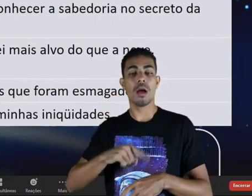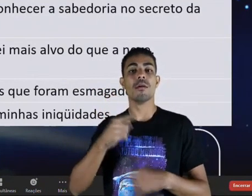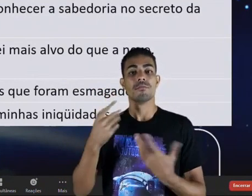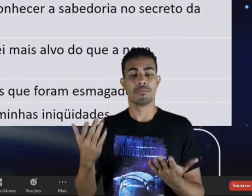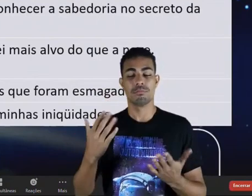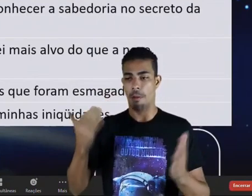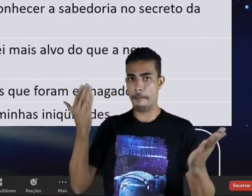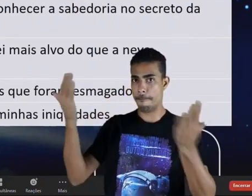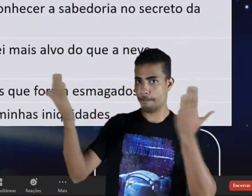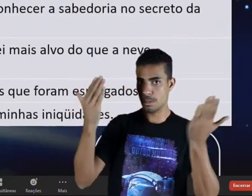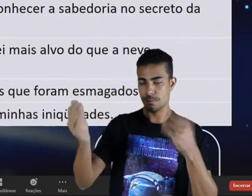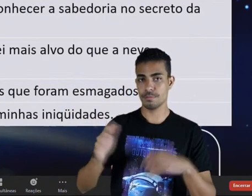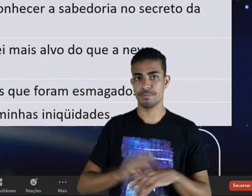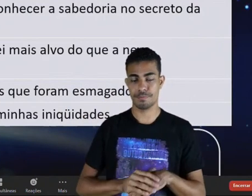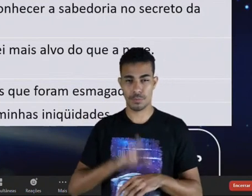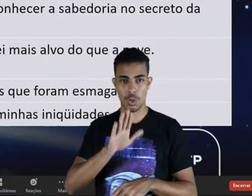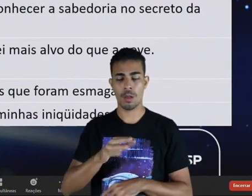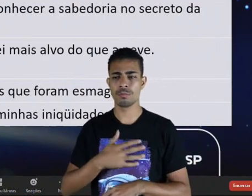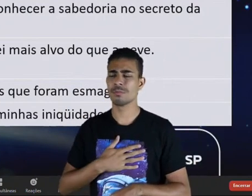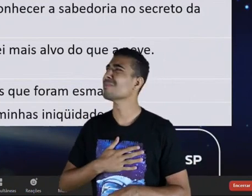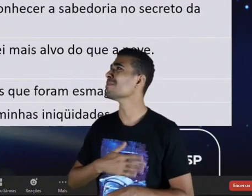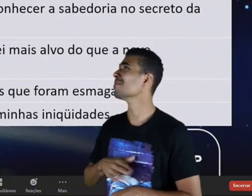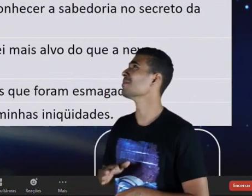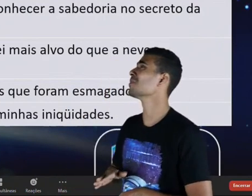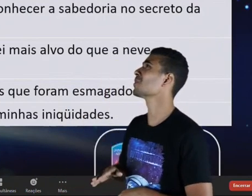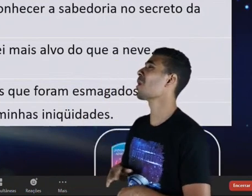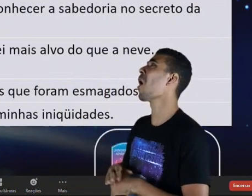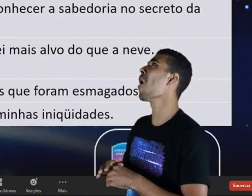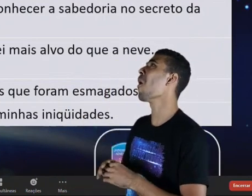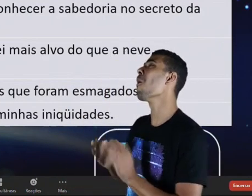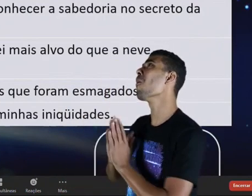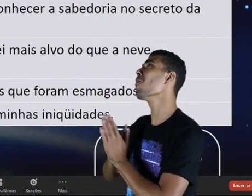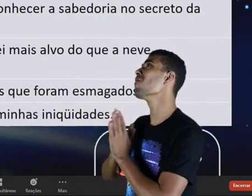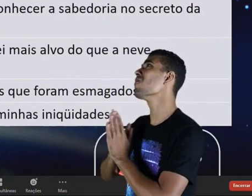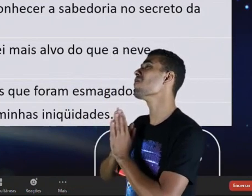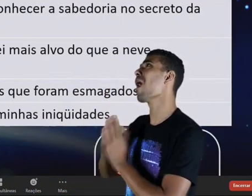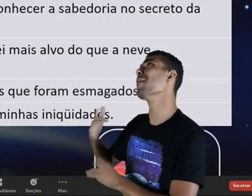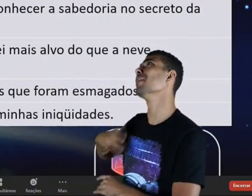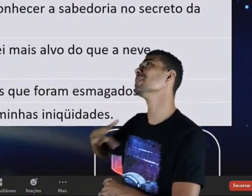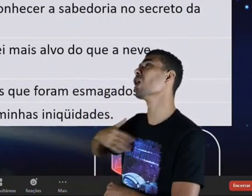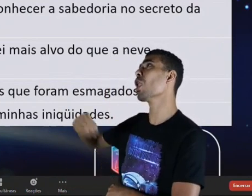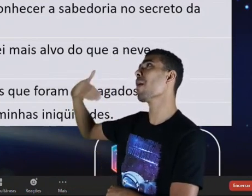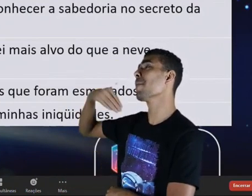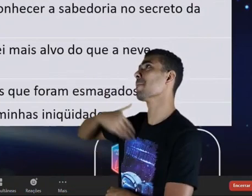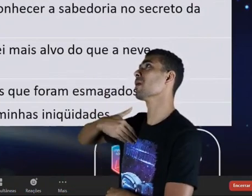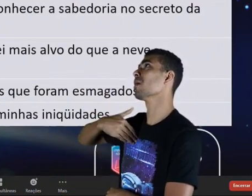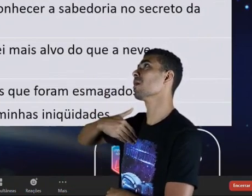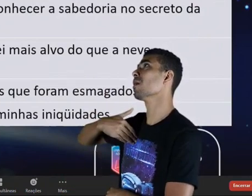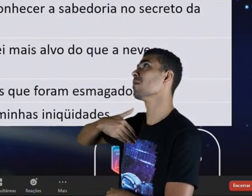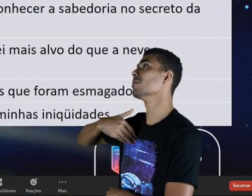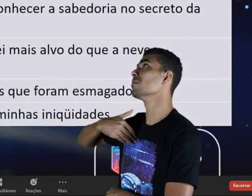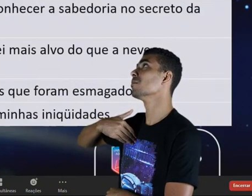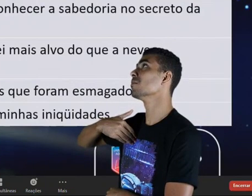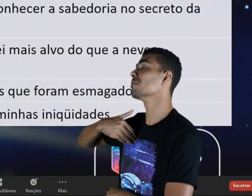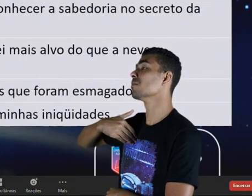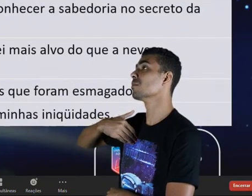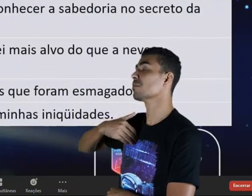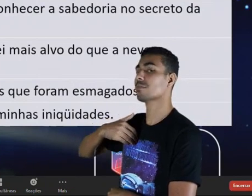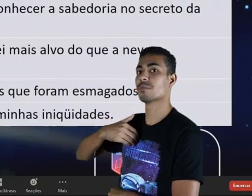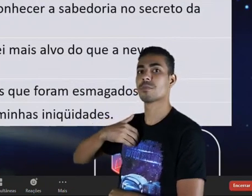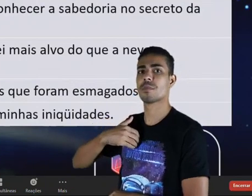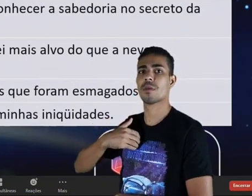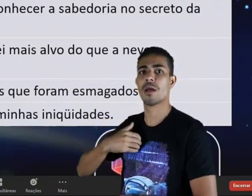só. Compadece-te de mim, ó Deus, segundo a tua benignidade. Aí o povo respondia, apaga